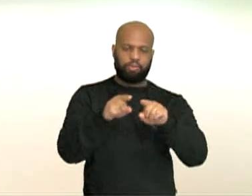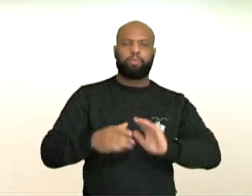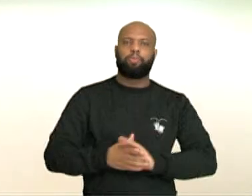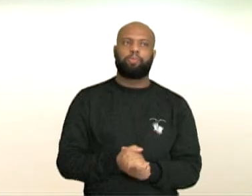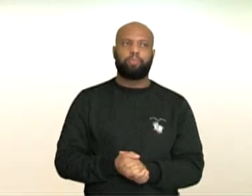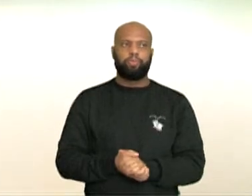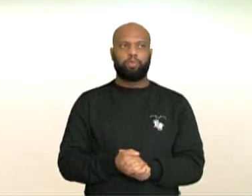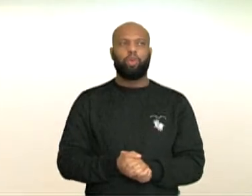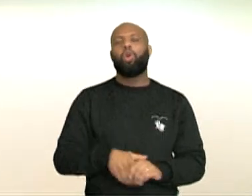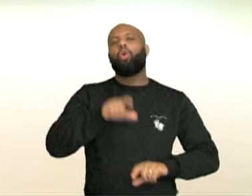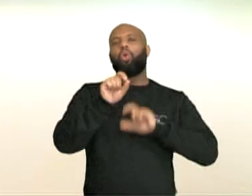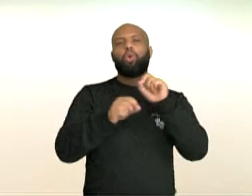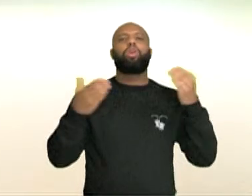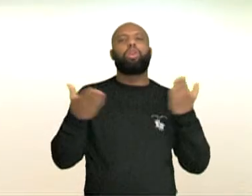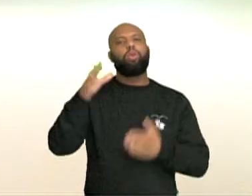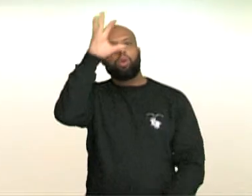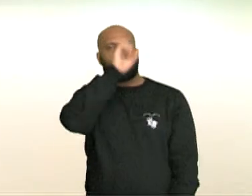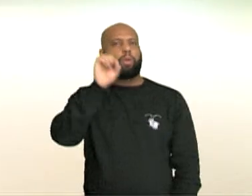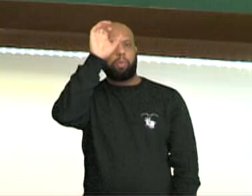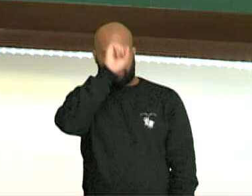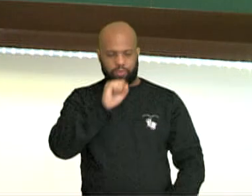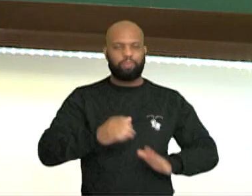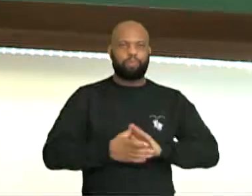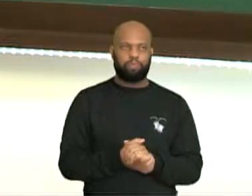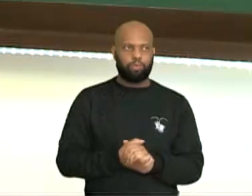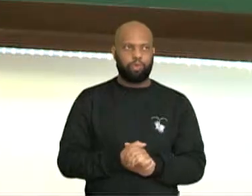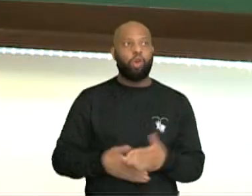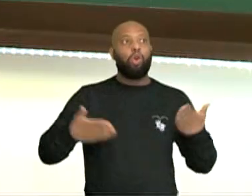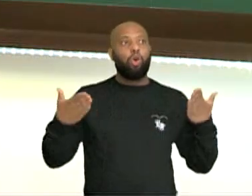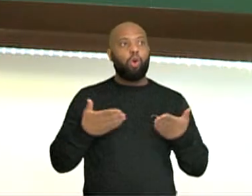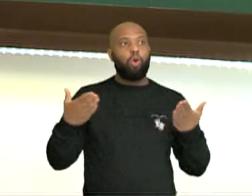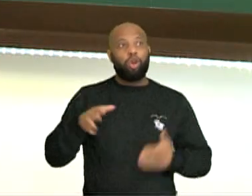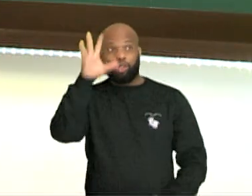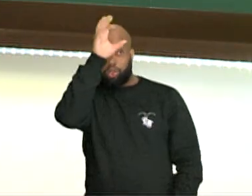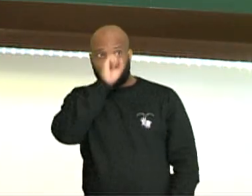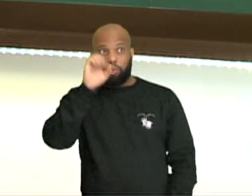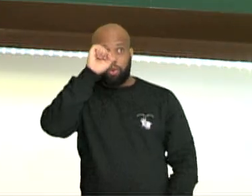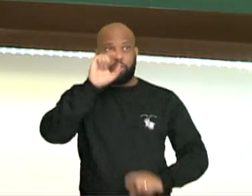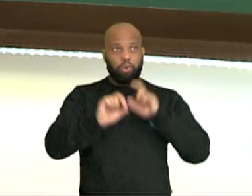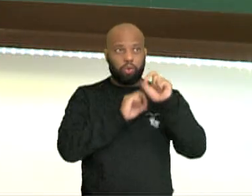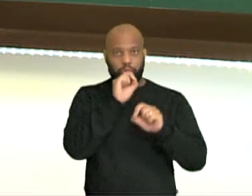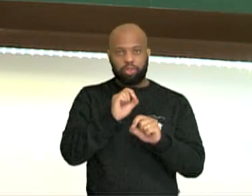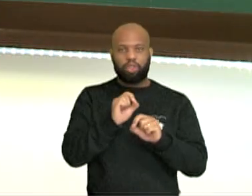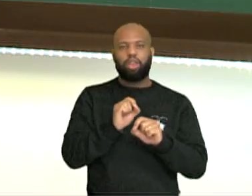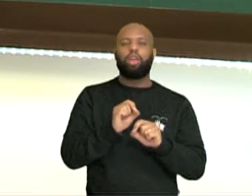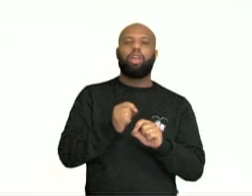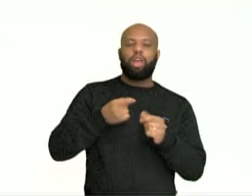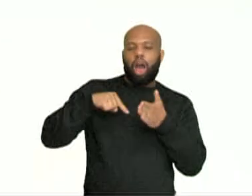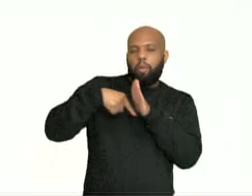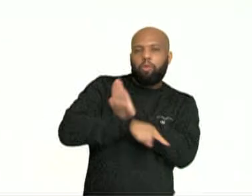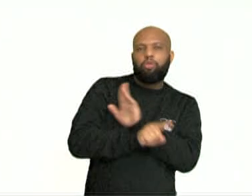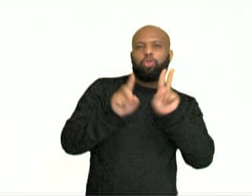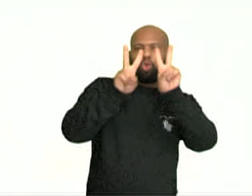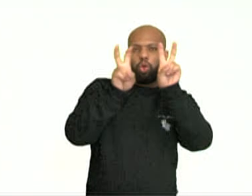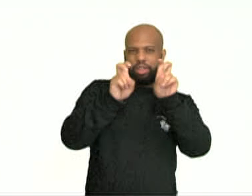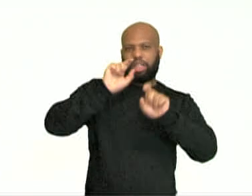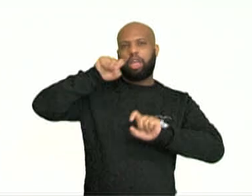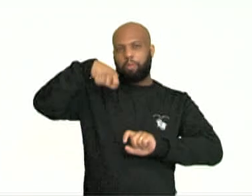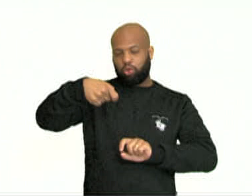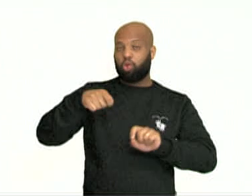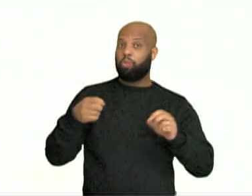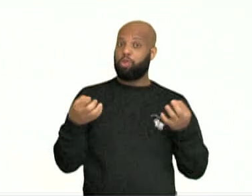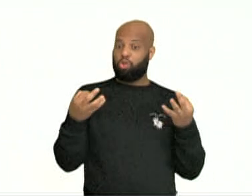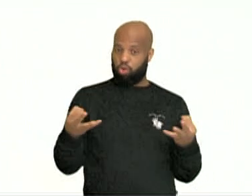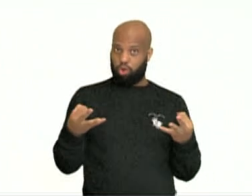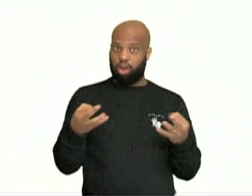professores. O que nós estudamos na aula de hoje, então? O que nós conversamos sobre o yoga? O yoga,